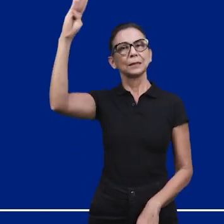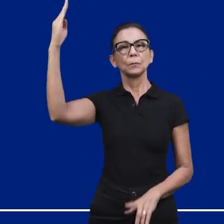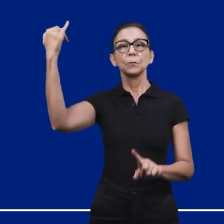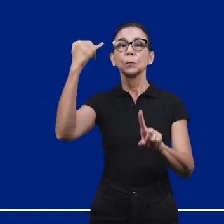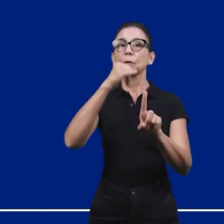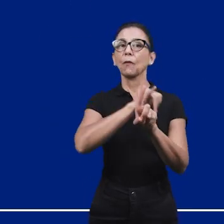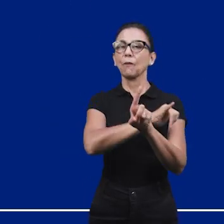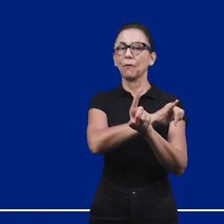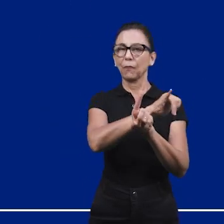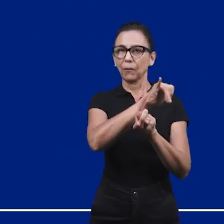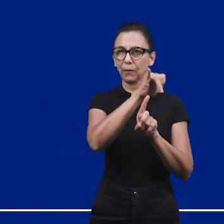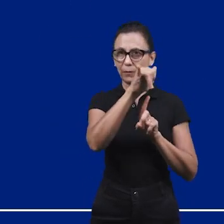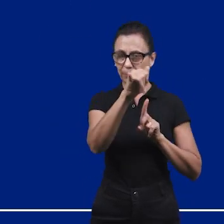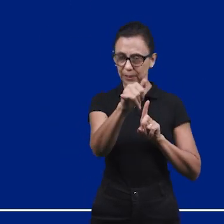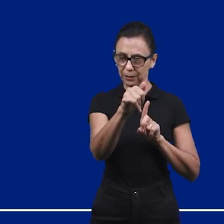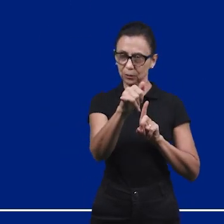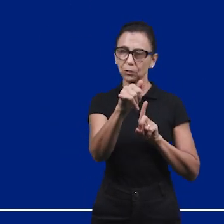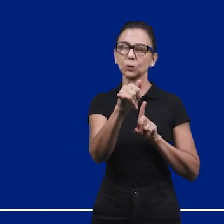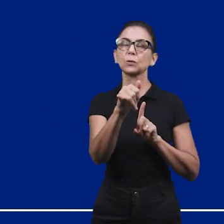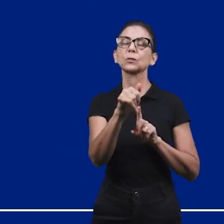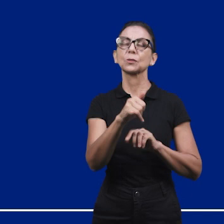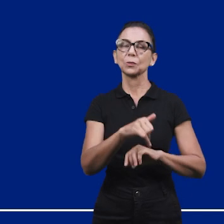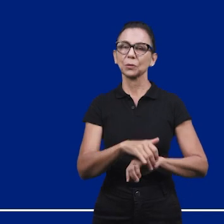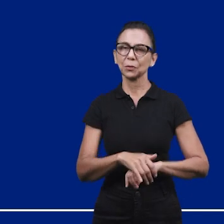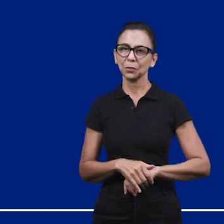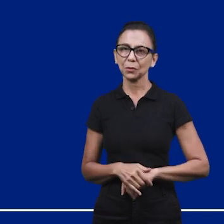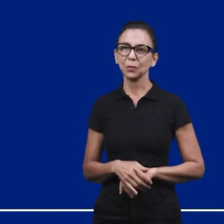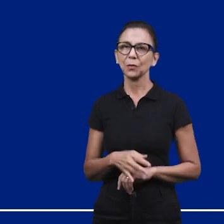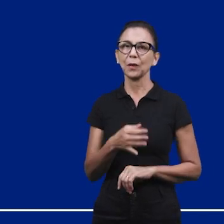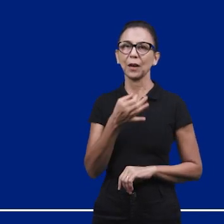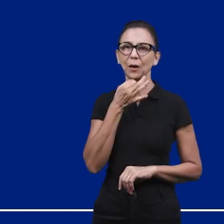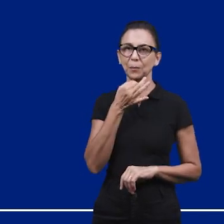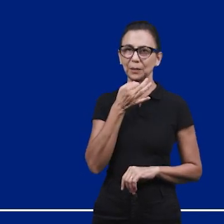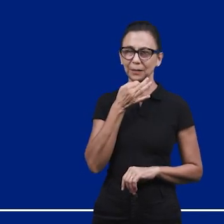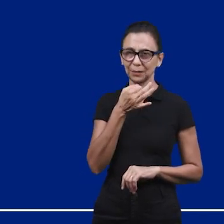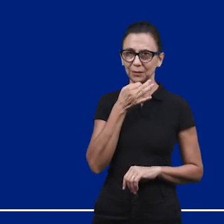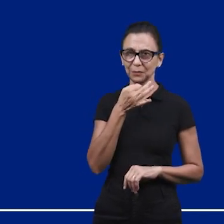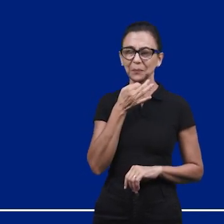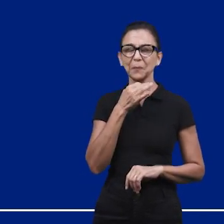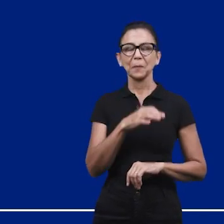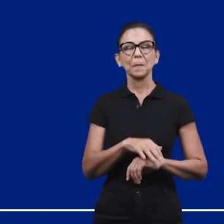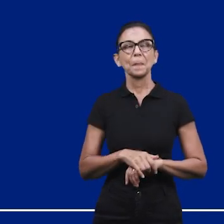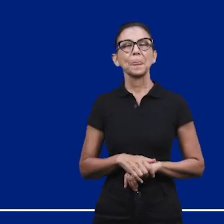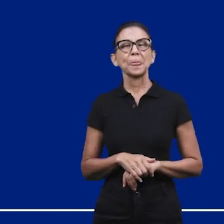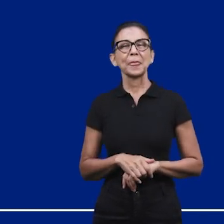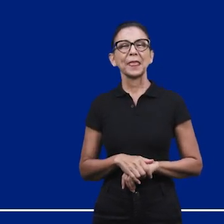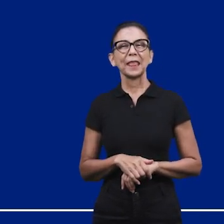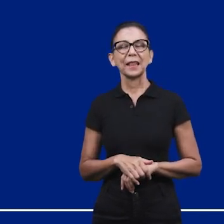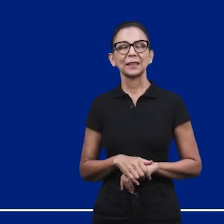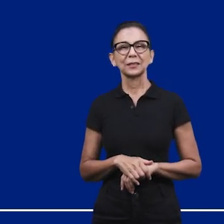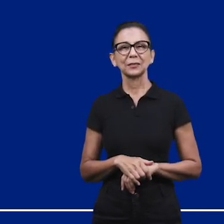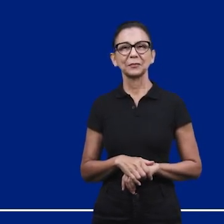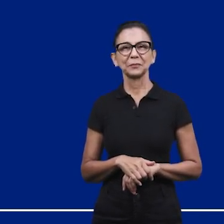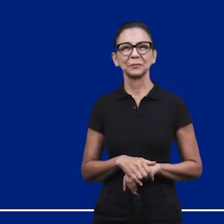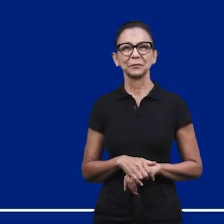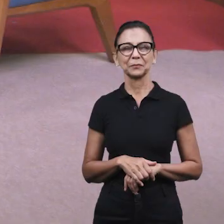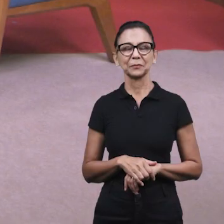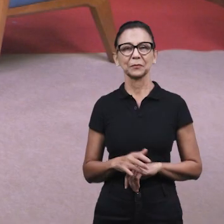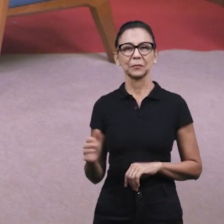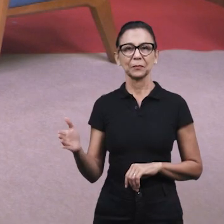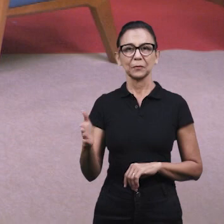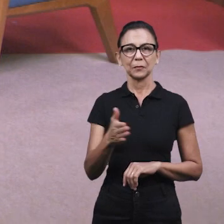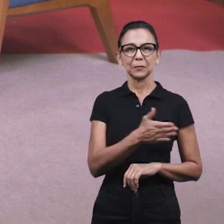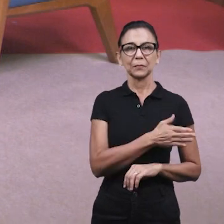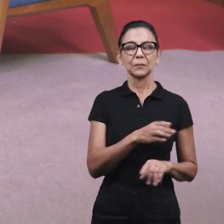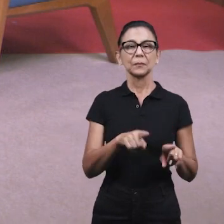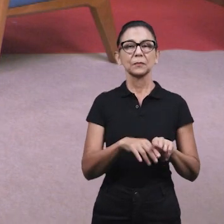aspecto profético. Esse é o comentário, a participação do nosso irmão Ronivaldo Mendes, lá do Rio de Janeiro, da cidade de Campos. Mas